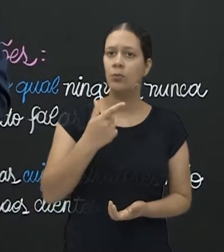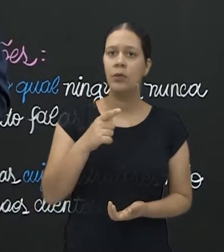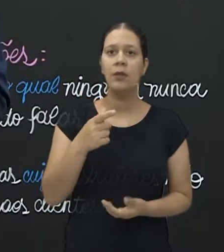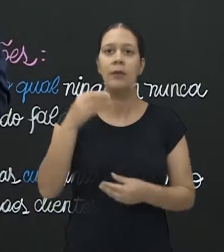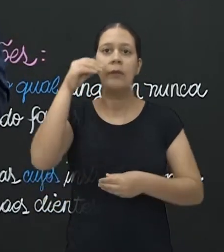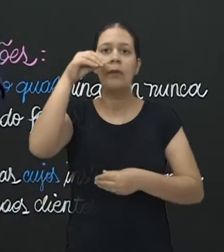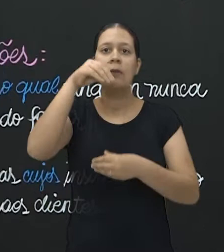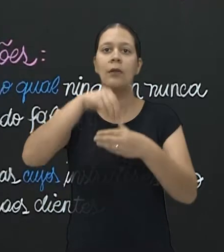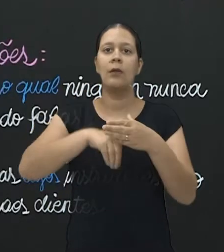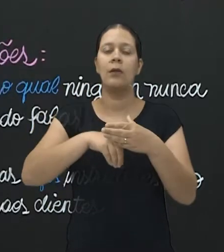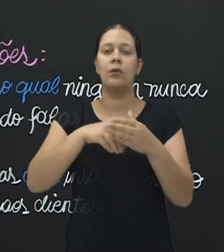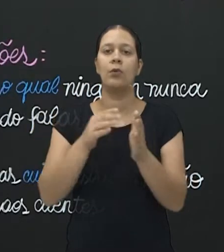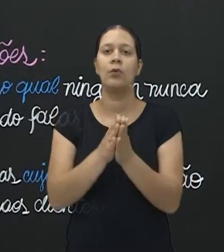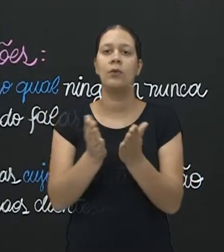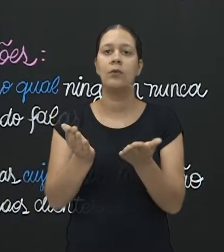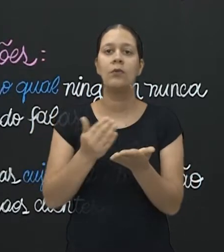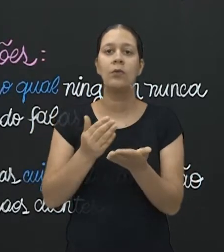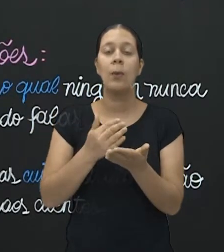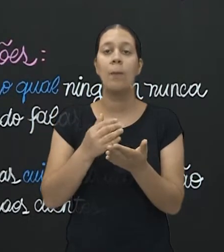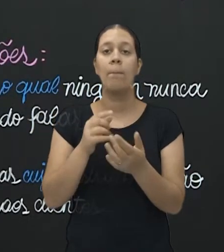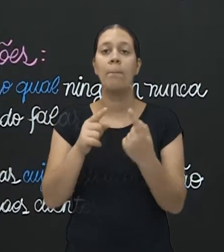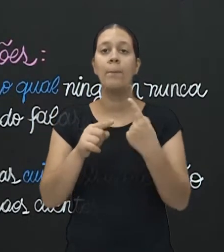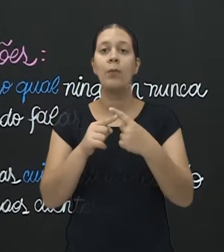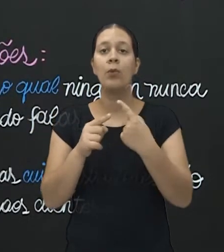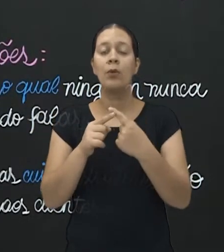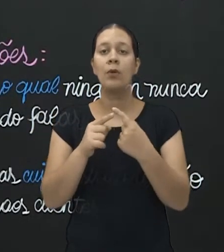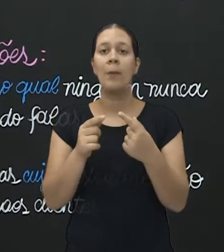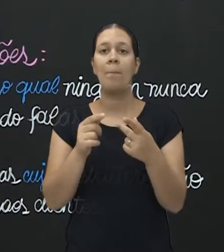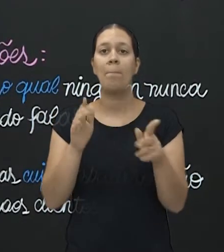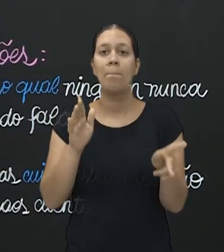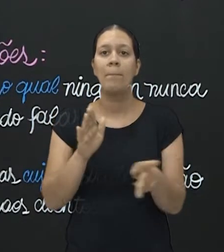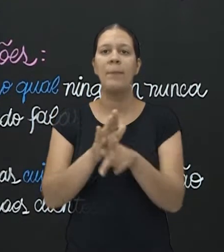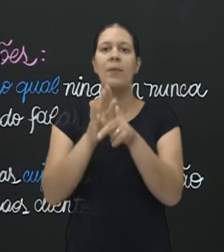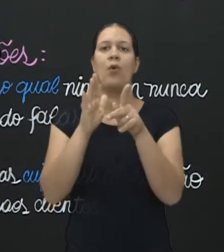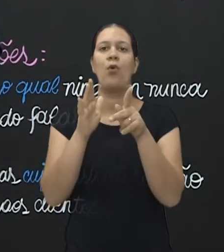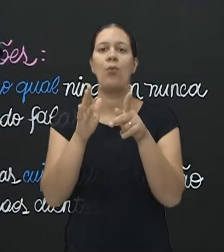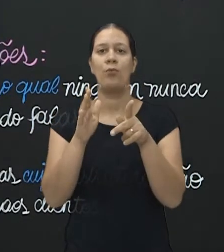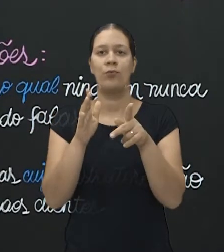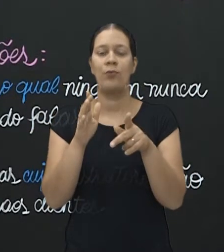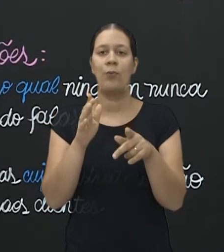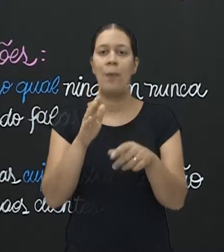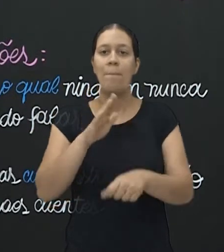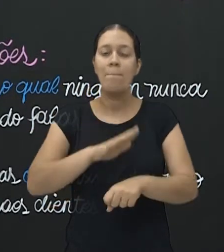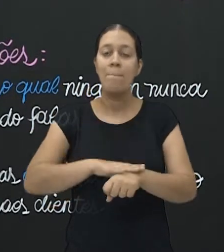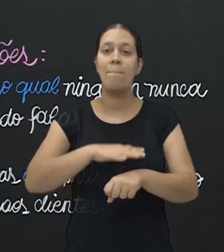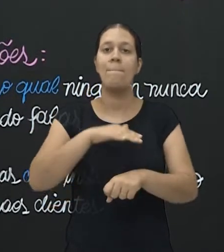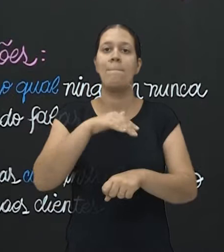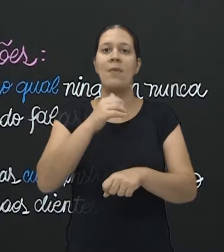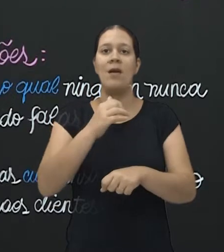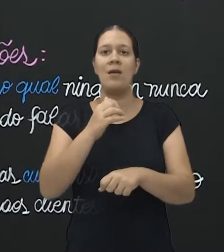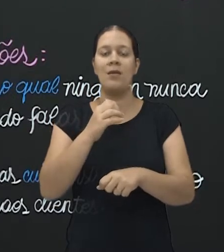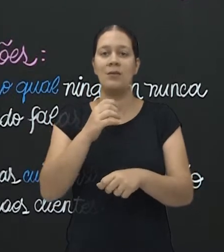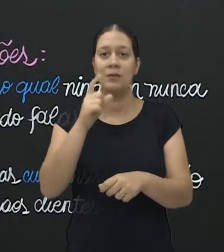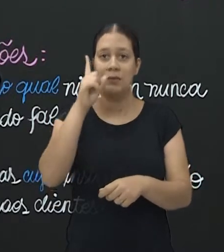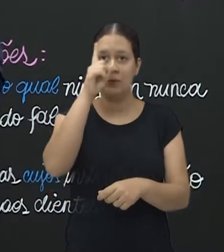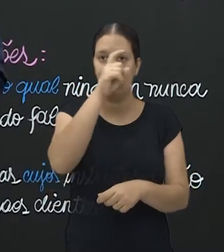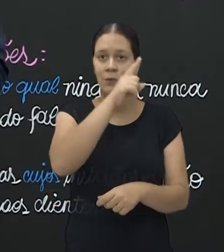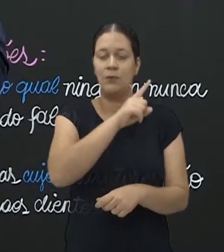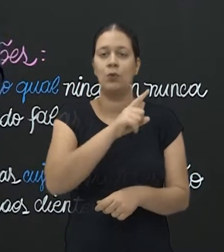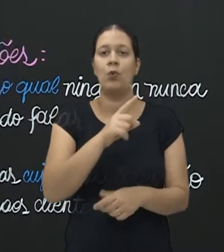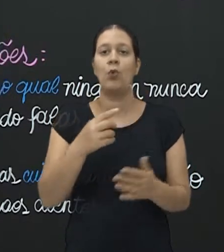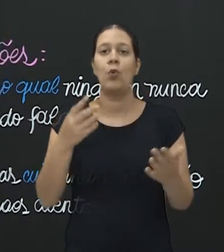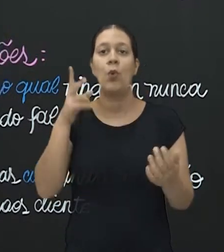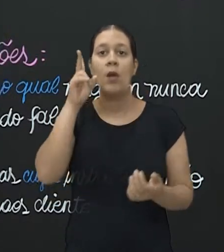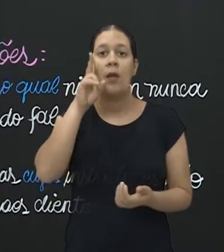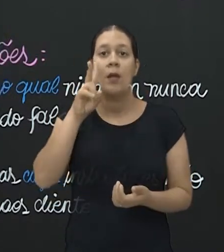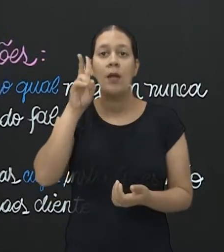pronomes, porque eles apresentam propriedades um pouco mais complexas. Vamos analisar essas propriedades na aula de hoje.